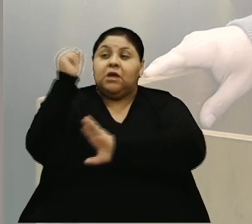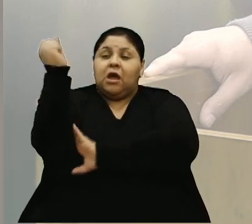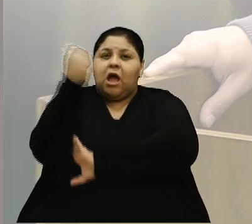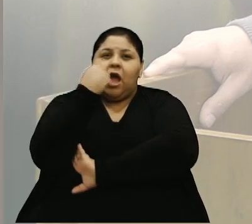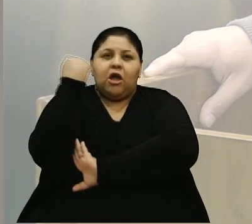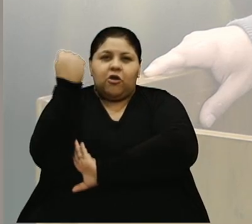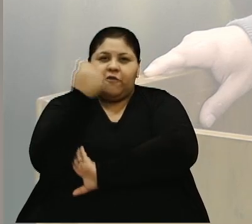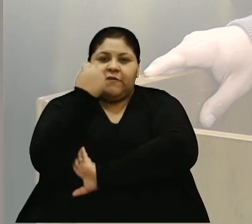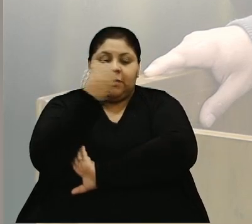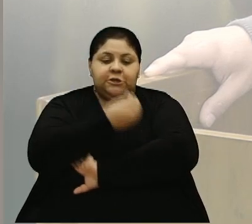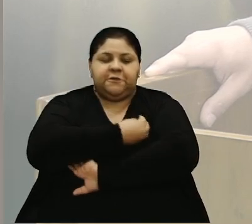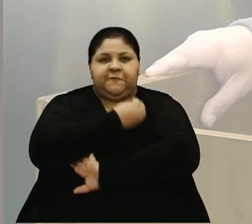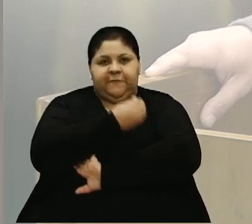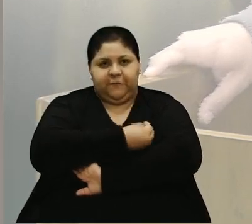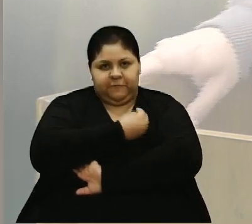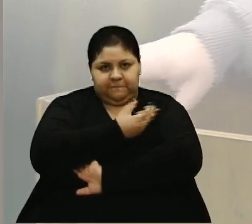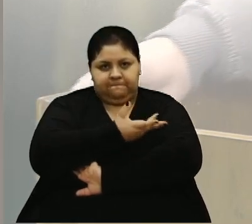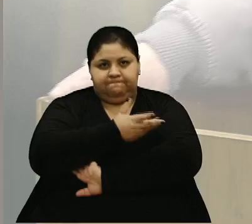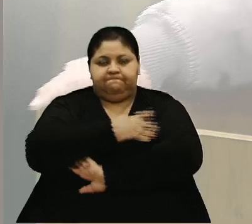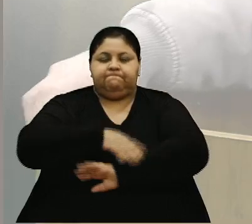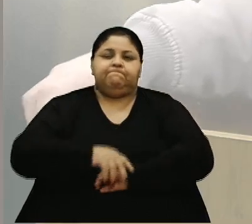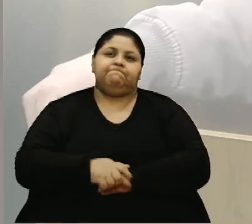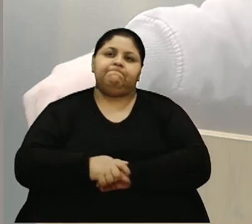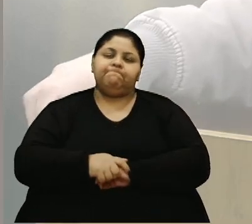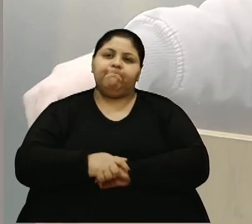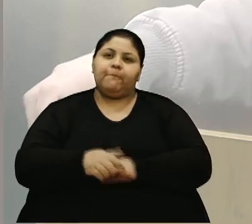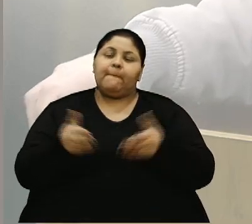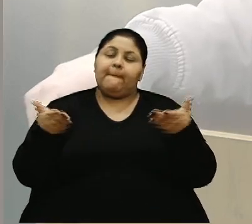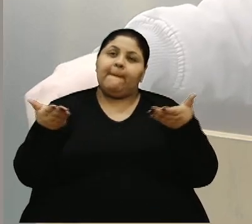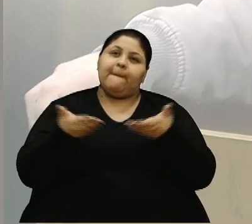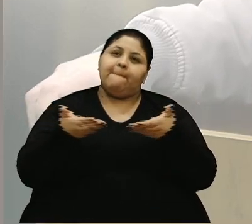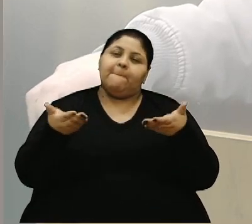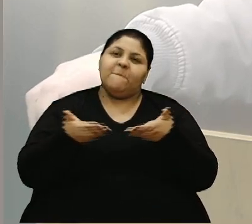estamos passando. Hoje,